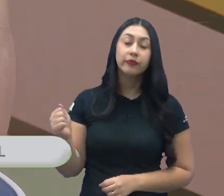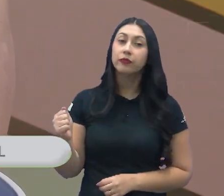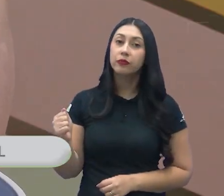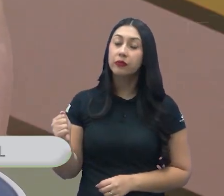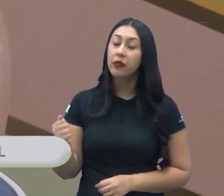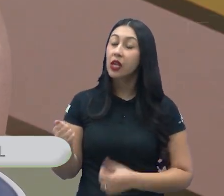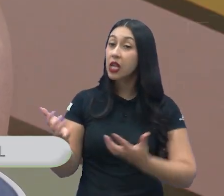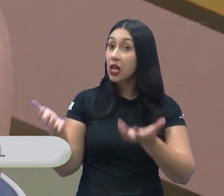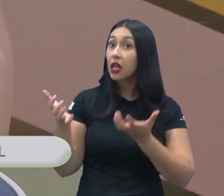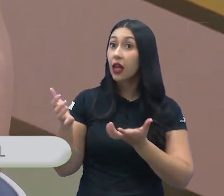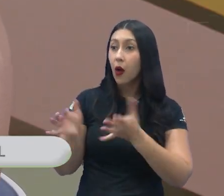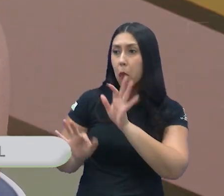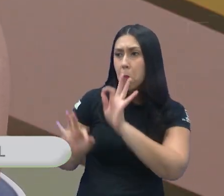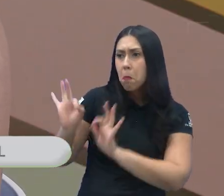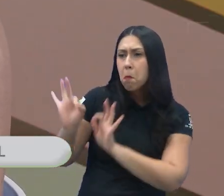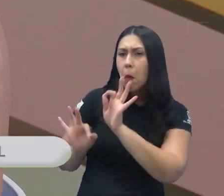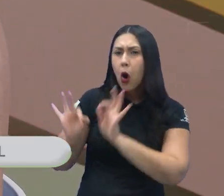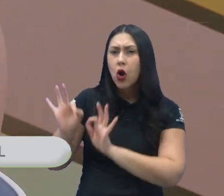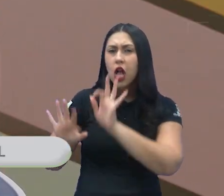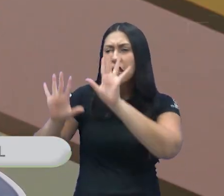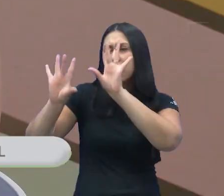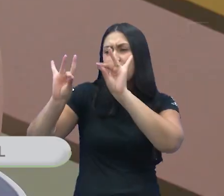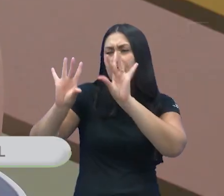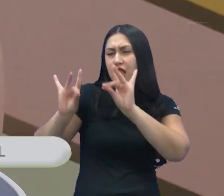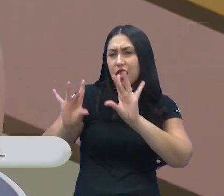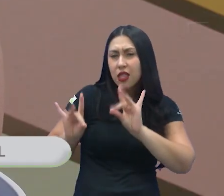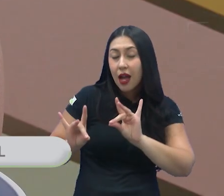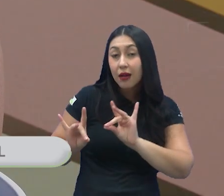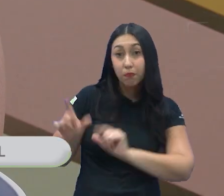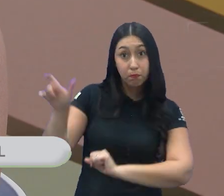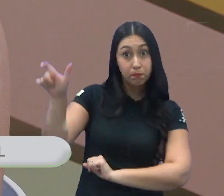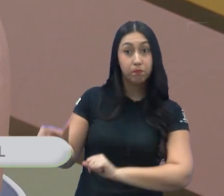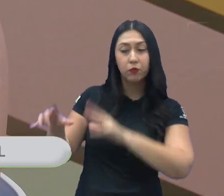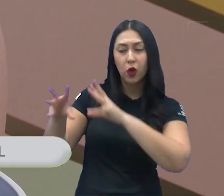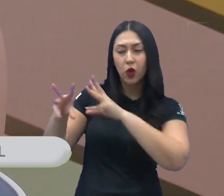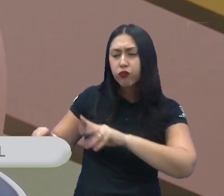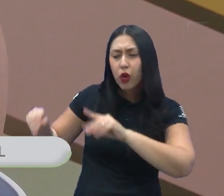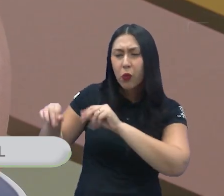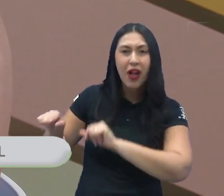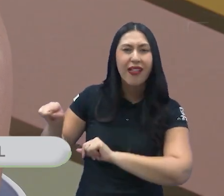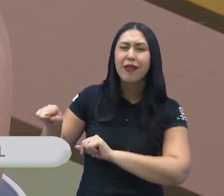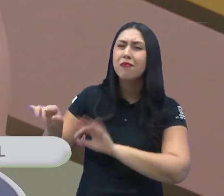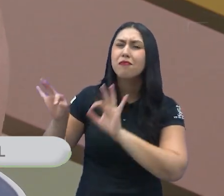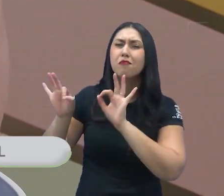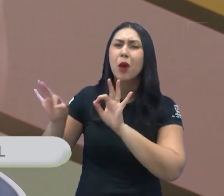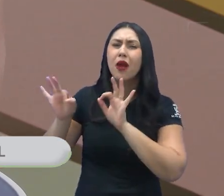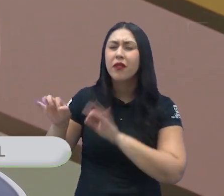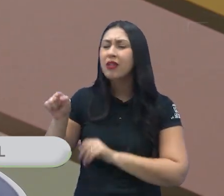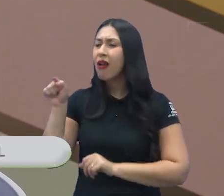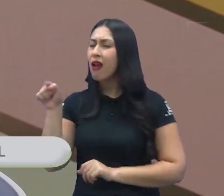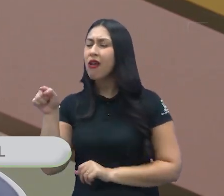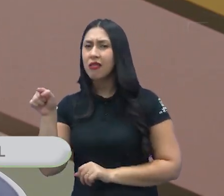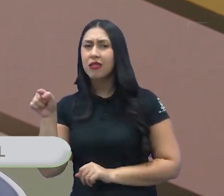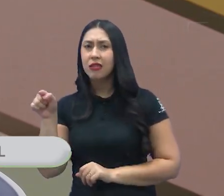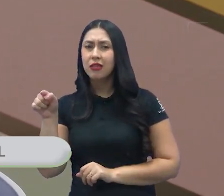projeto aprofundado, filosófico, peça para o melancólico. Ele vai lá, ele tem profundidade nas